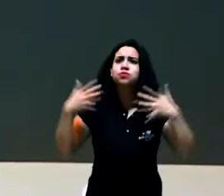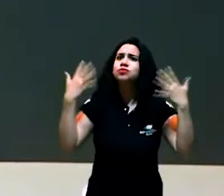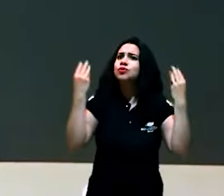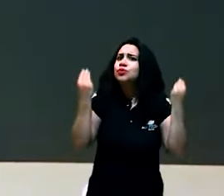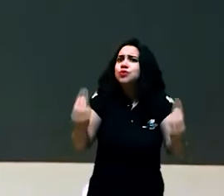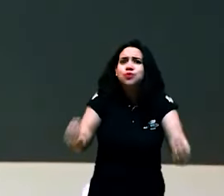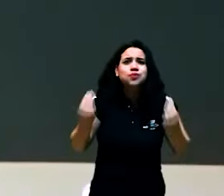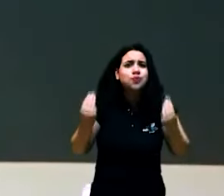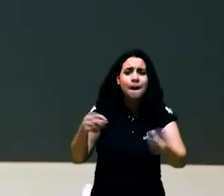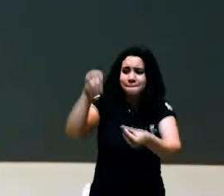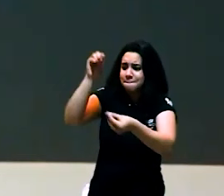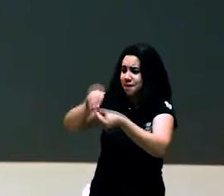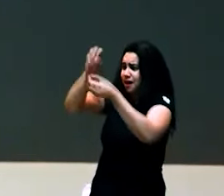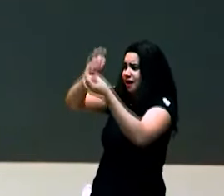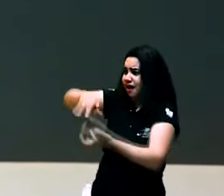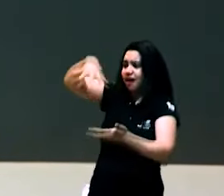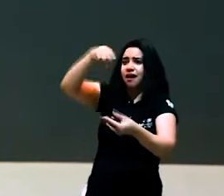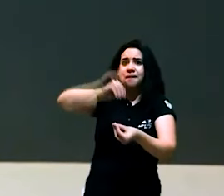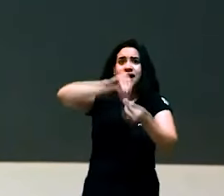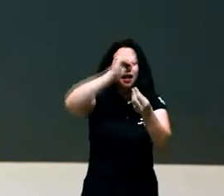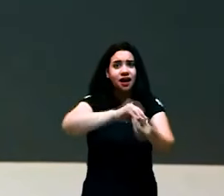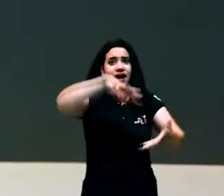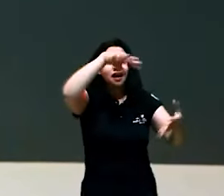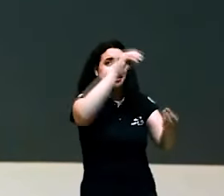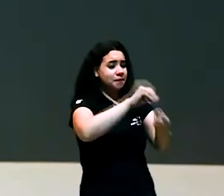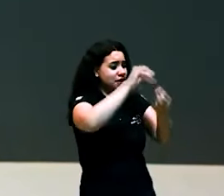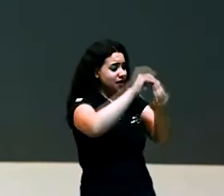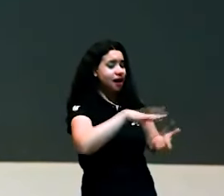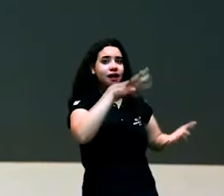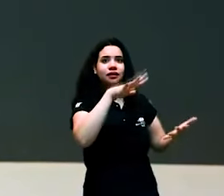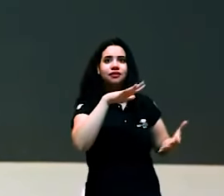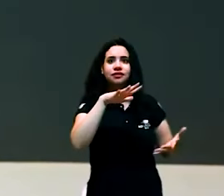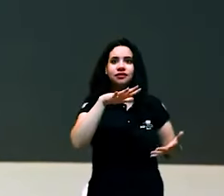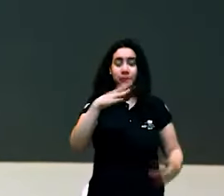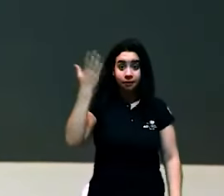ponto que chegava a pessoa sem ter totalmente o braço.